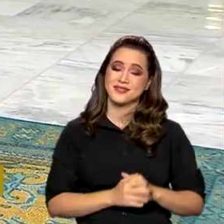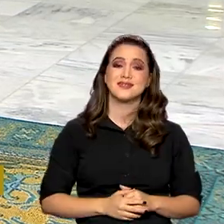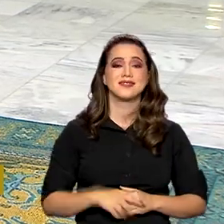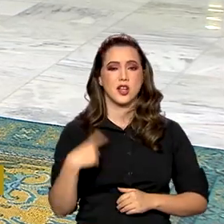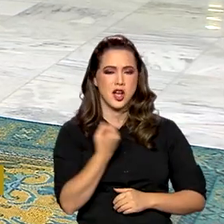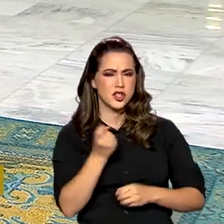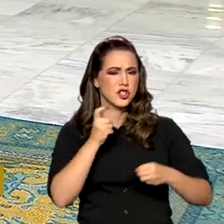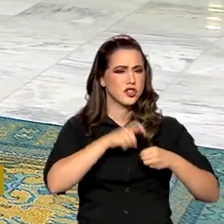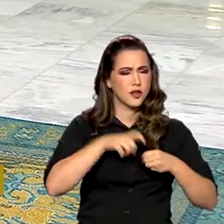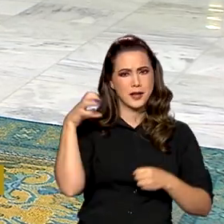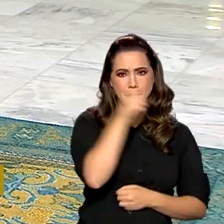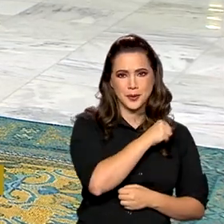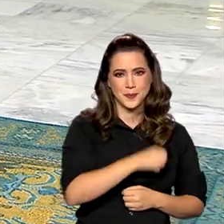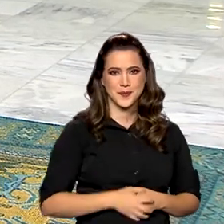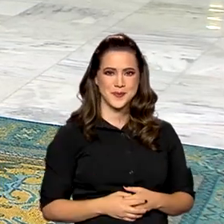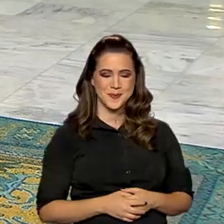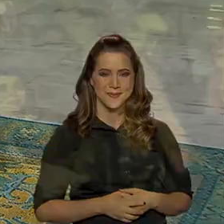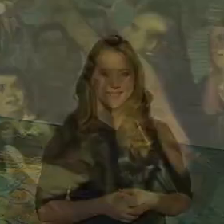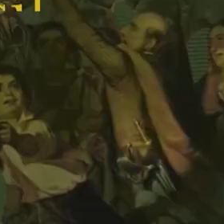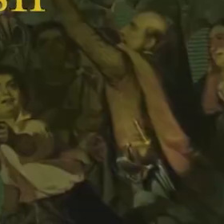A gente volta já.